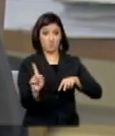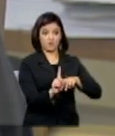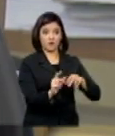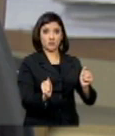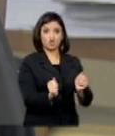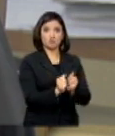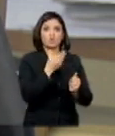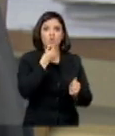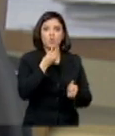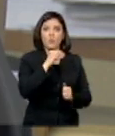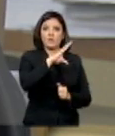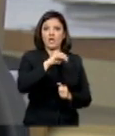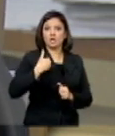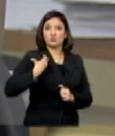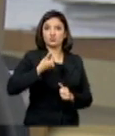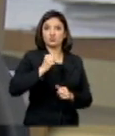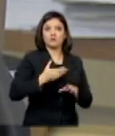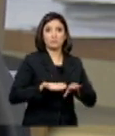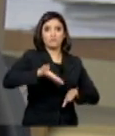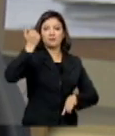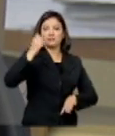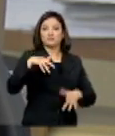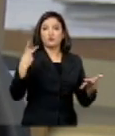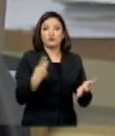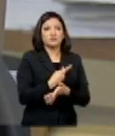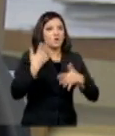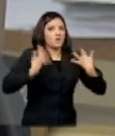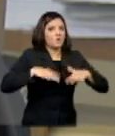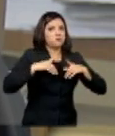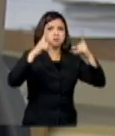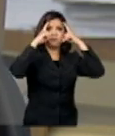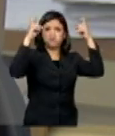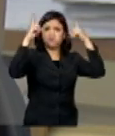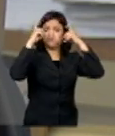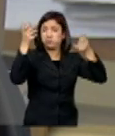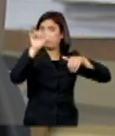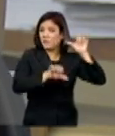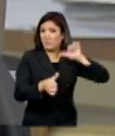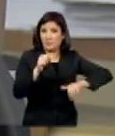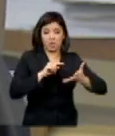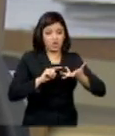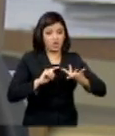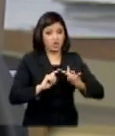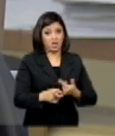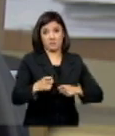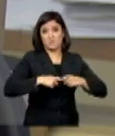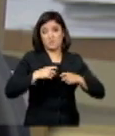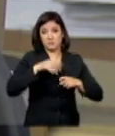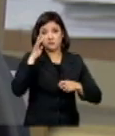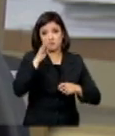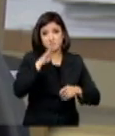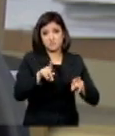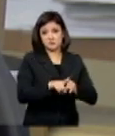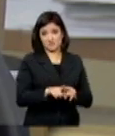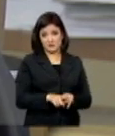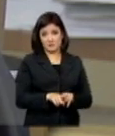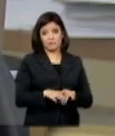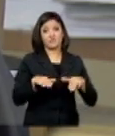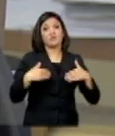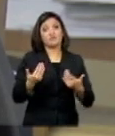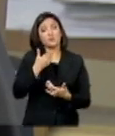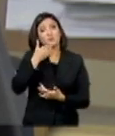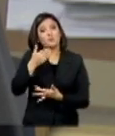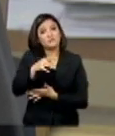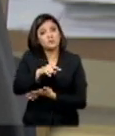isso medida as mais diversas de violações físicas e sexuais o acolhimento do pedido formulado na